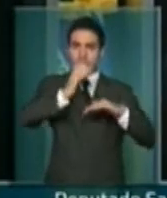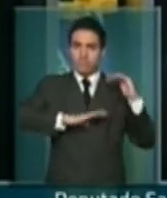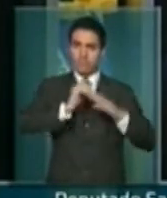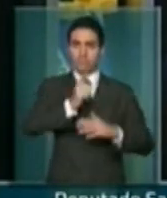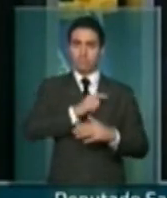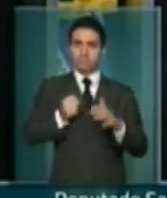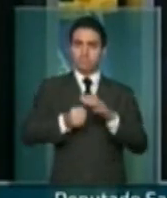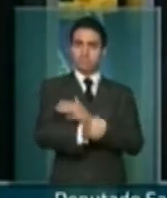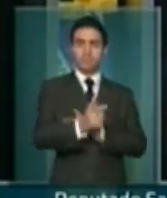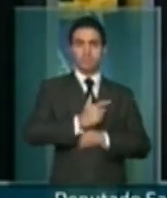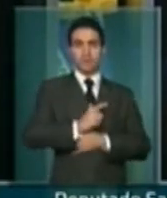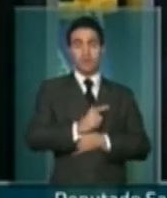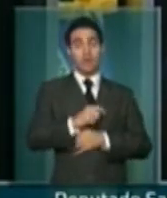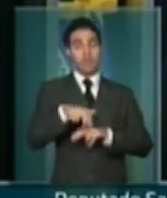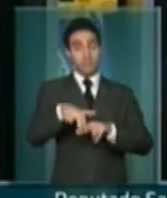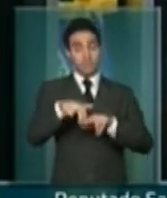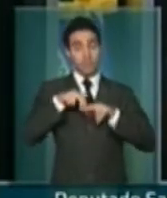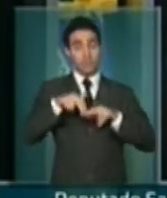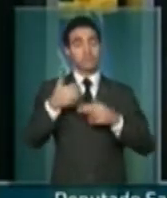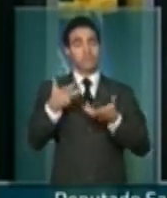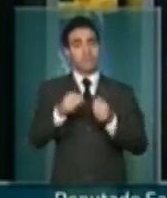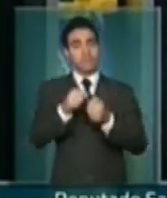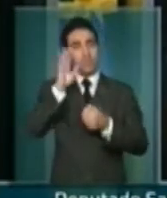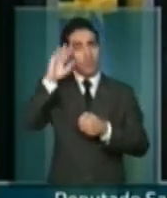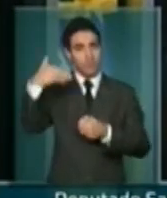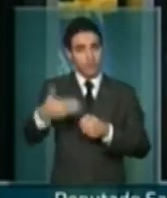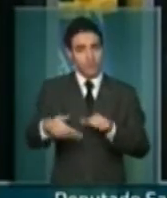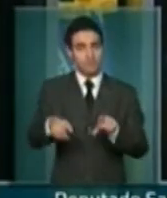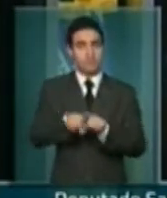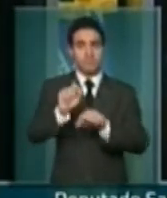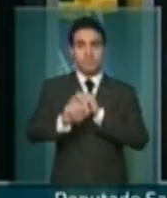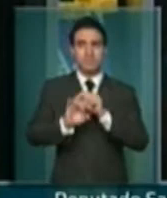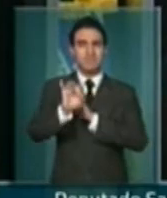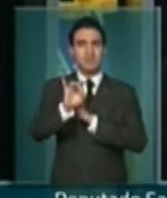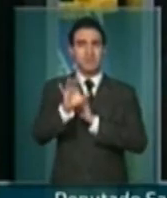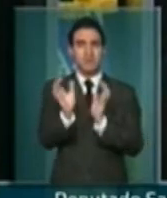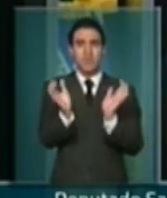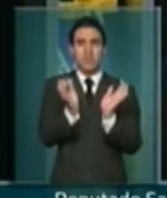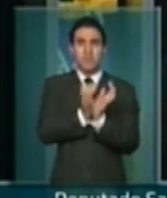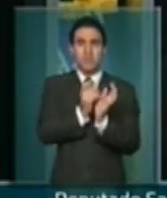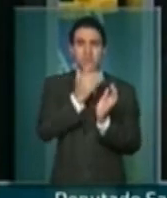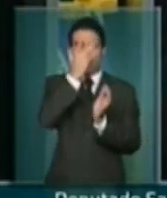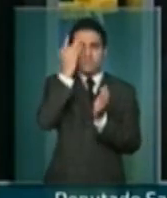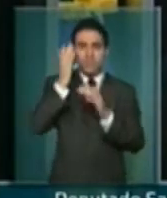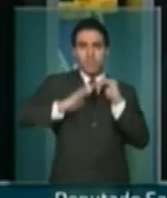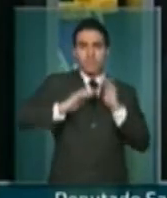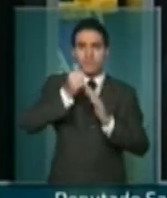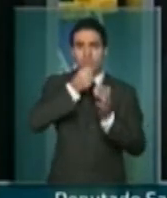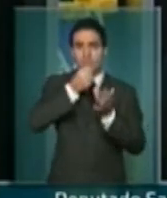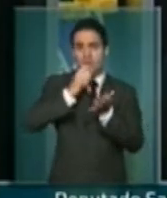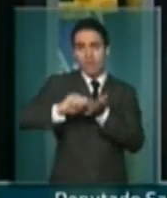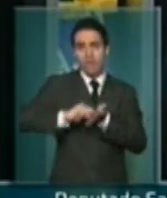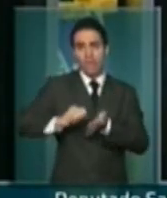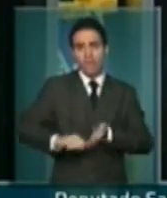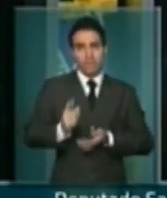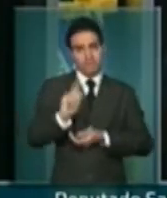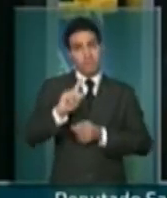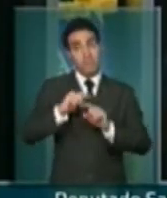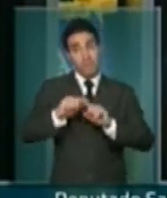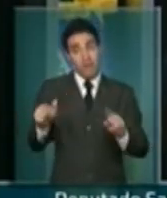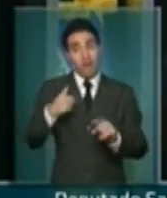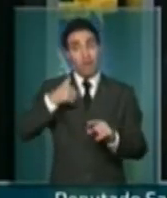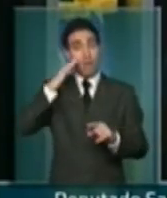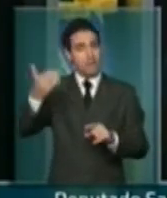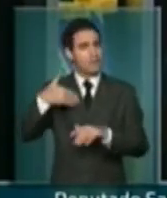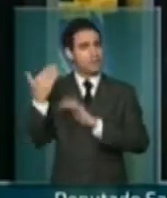aqui eu quero estender a minha homenagem, não só àqueles que escrevem o jornal, mas todos aqueles